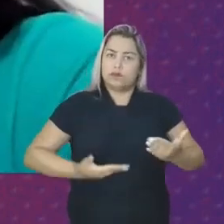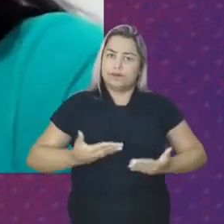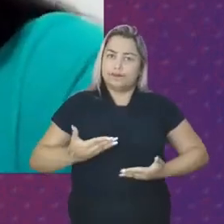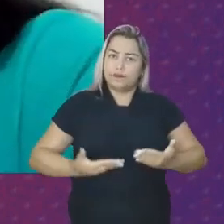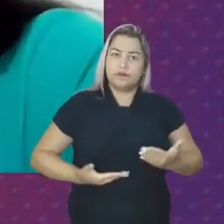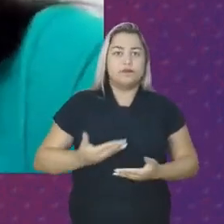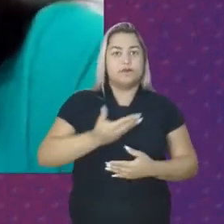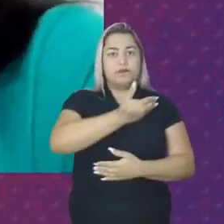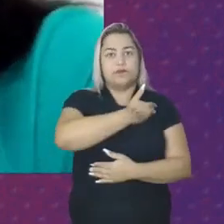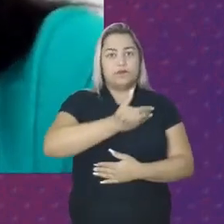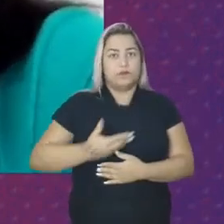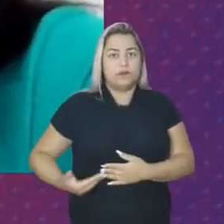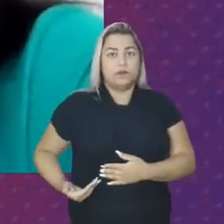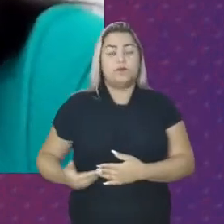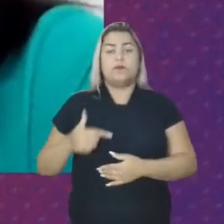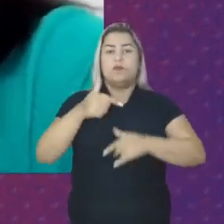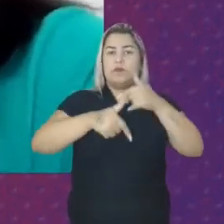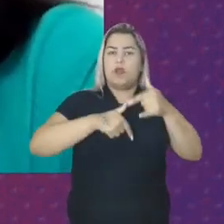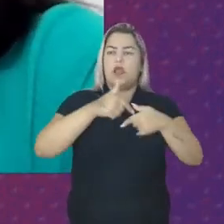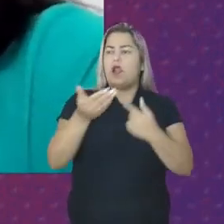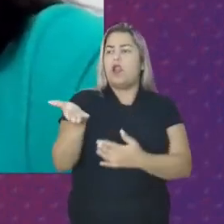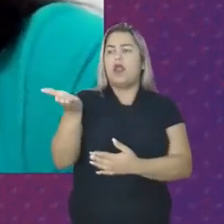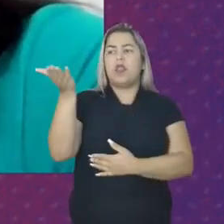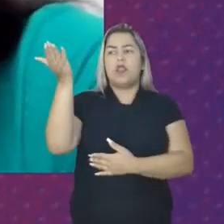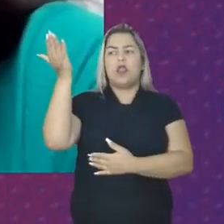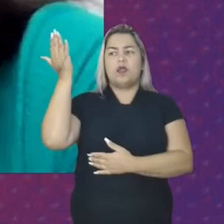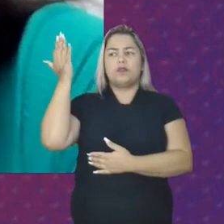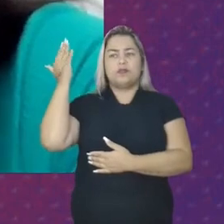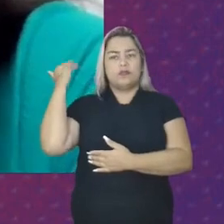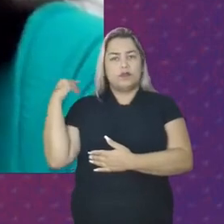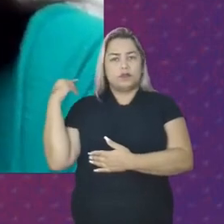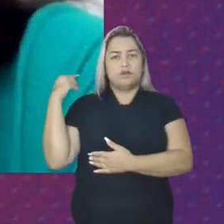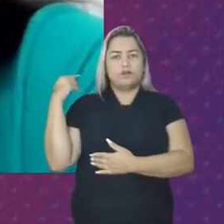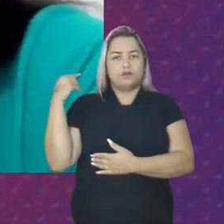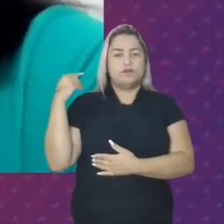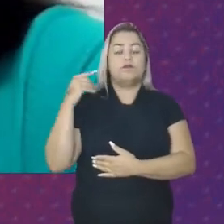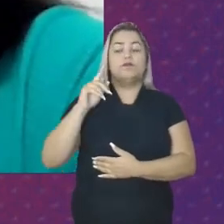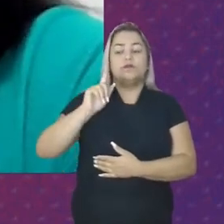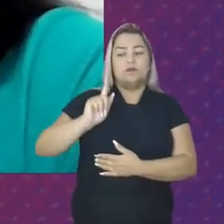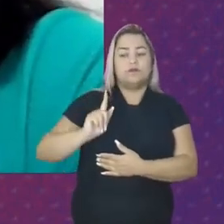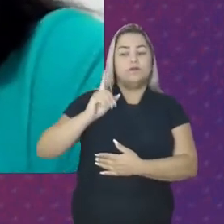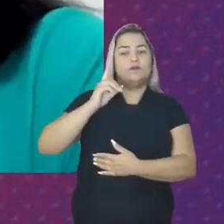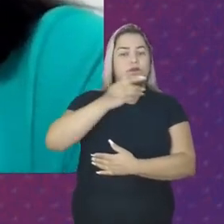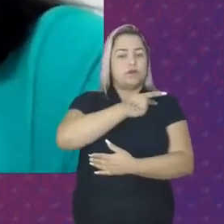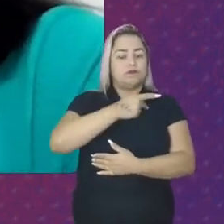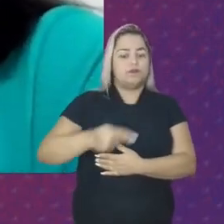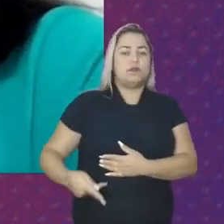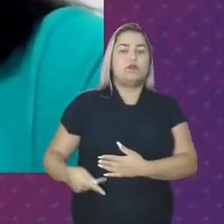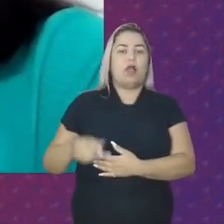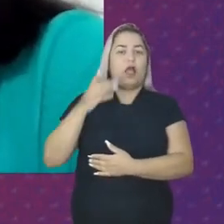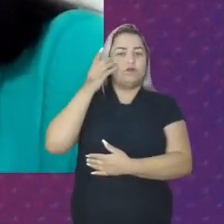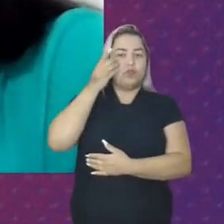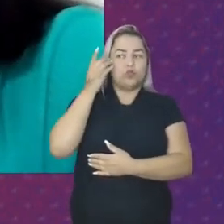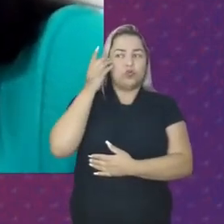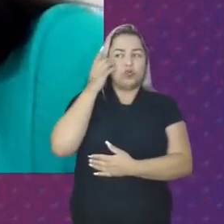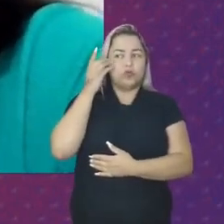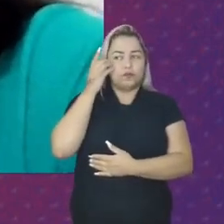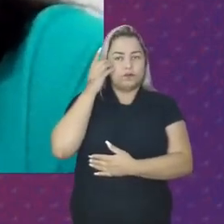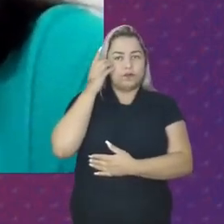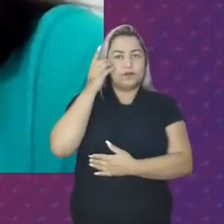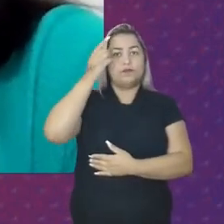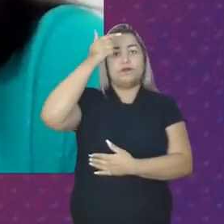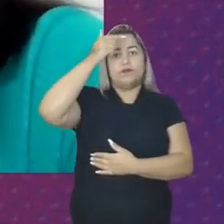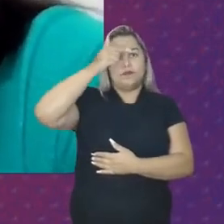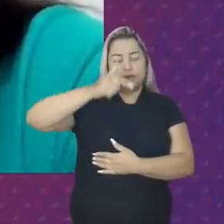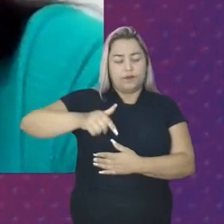que trabalhavam lá atrás, desde o início até a gestão Dilma, né, Dilma Rousseff. Então, ela conseguiu